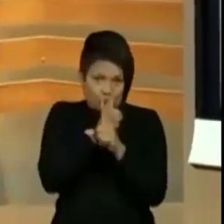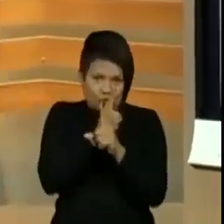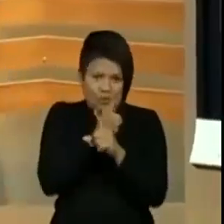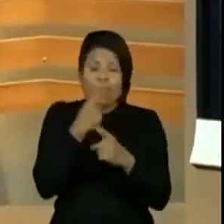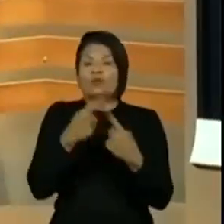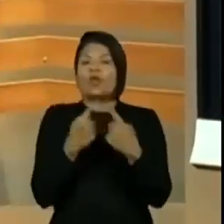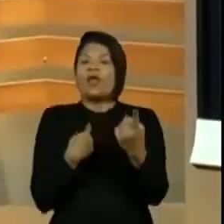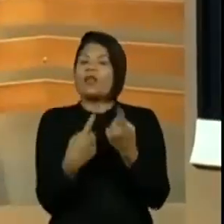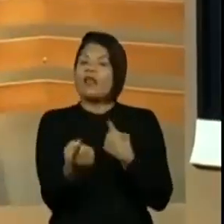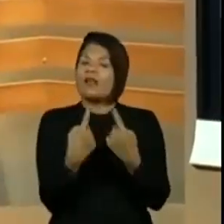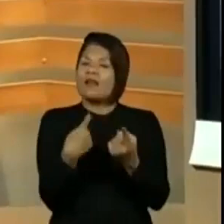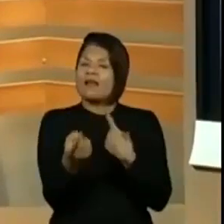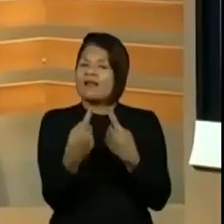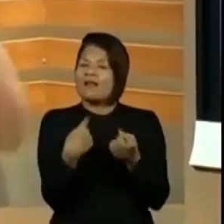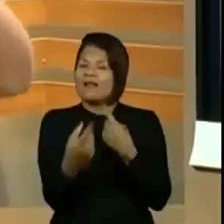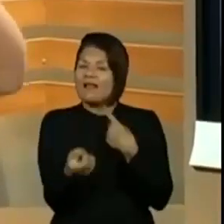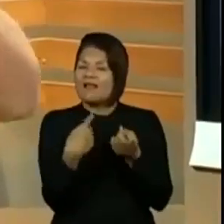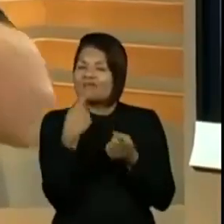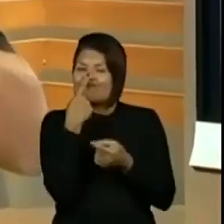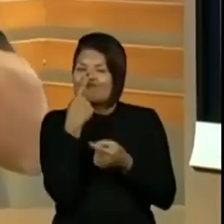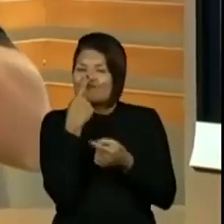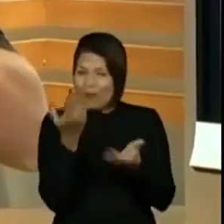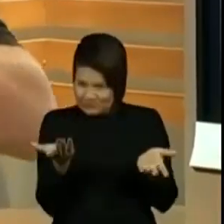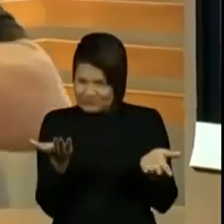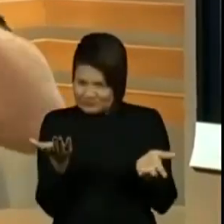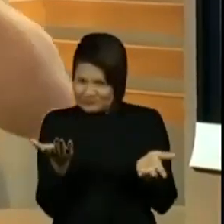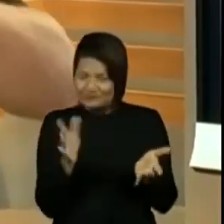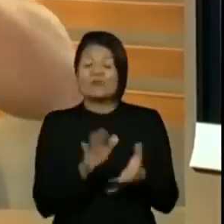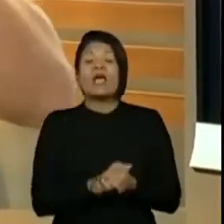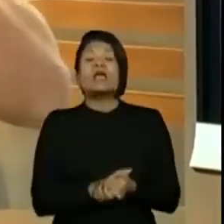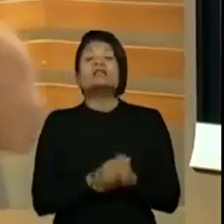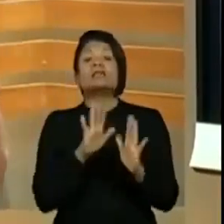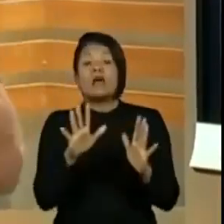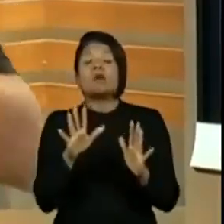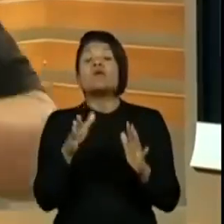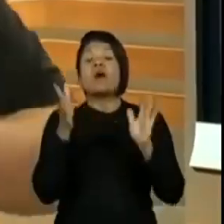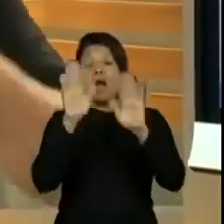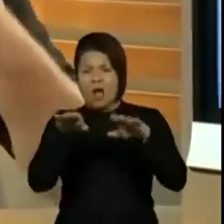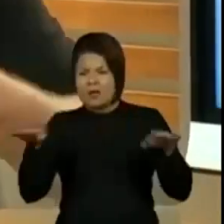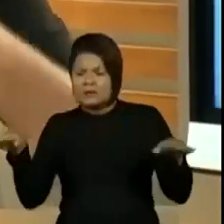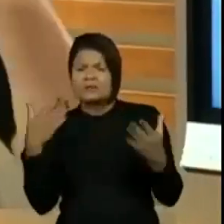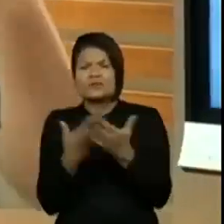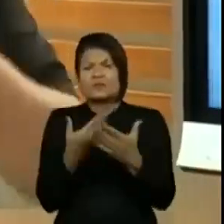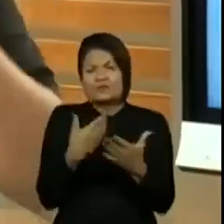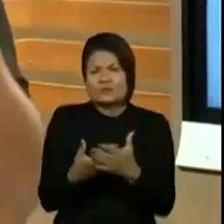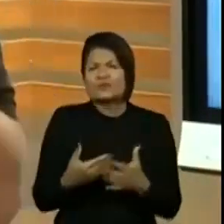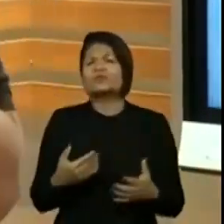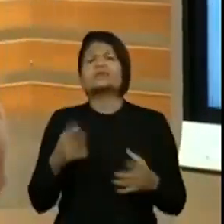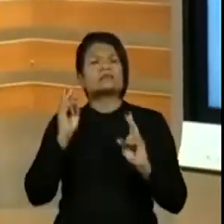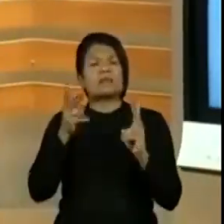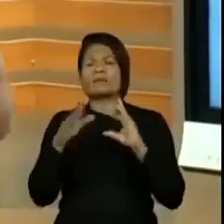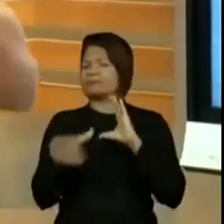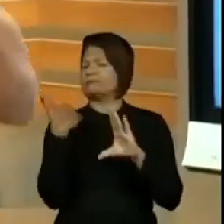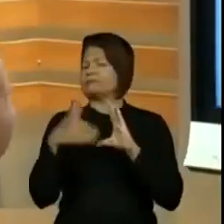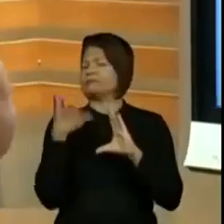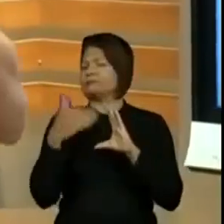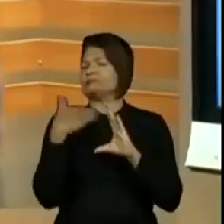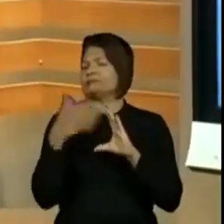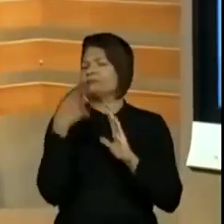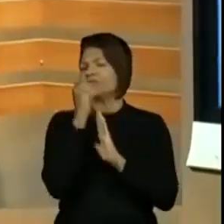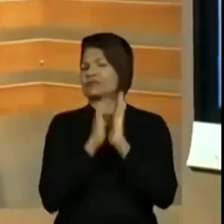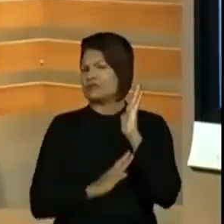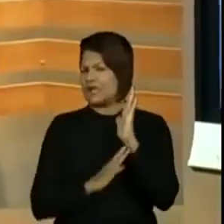uma relação de proximidade. Inclusive, muitos estudantes já vêm me mandando várias atividades e olha,